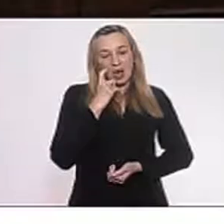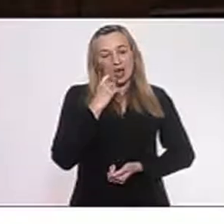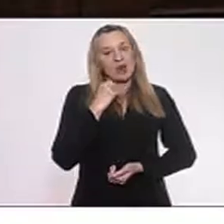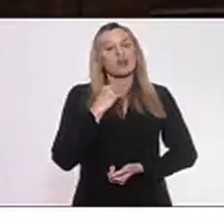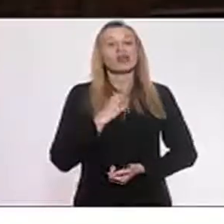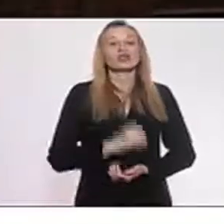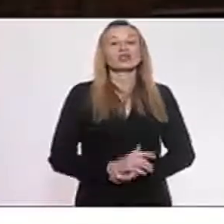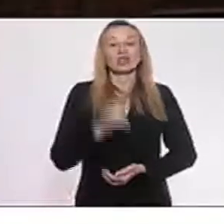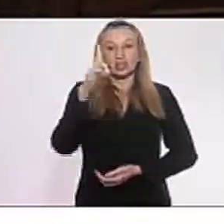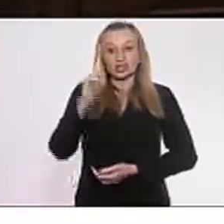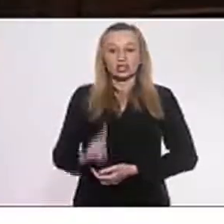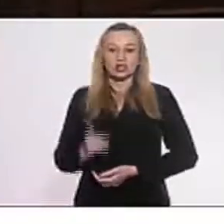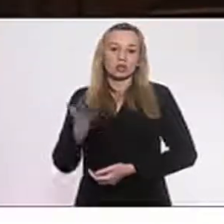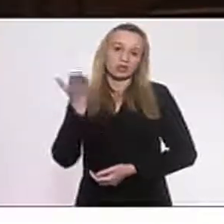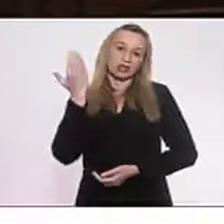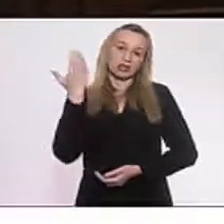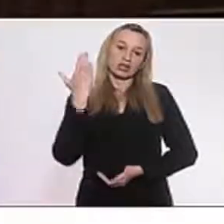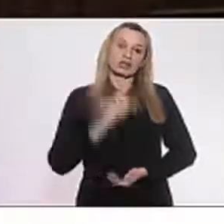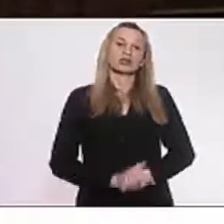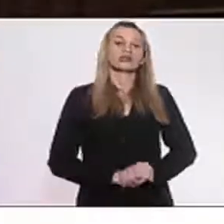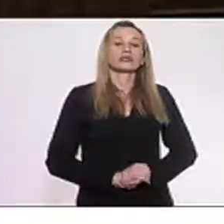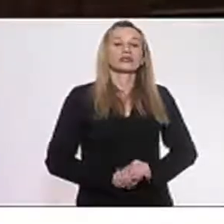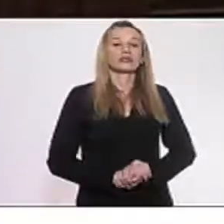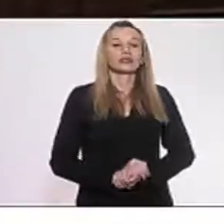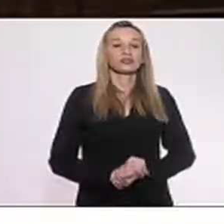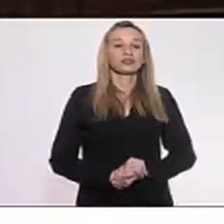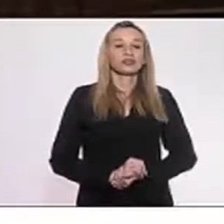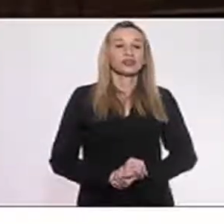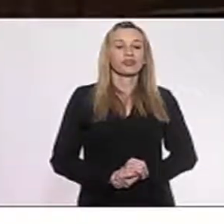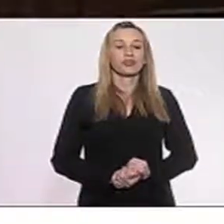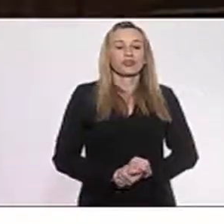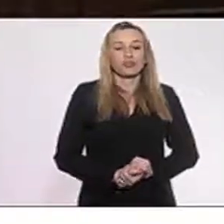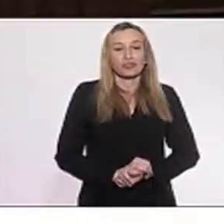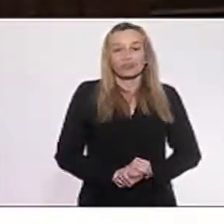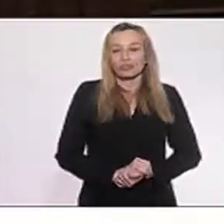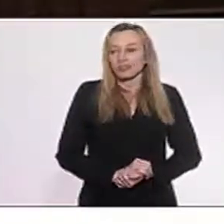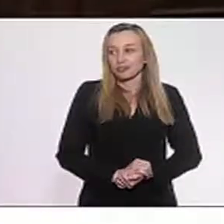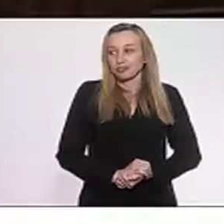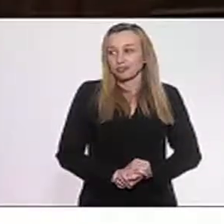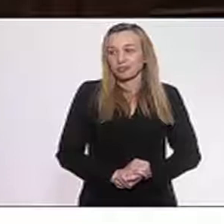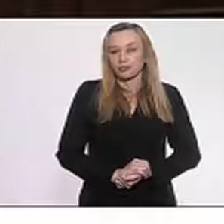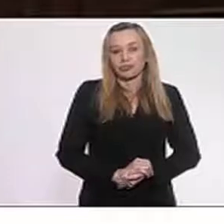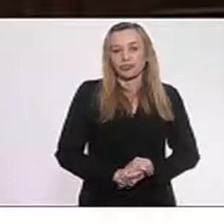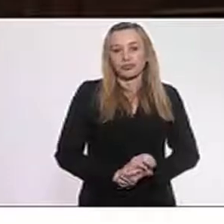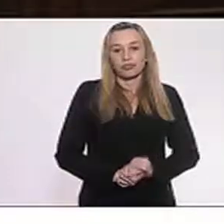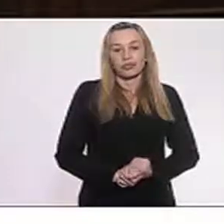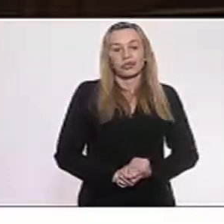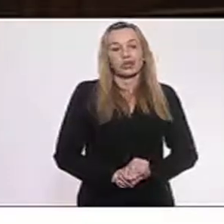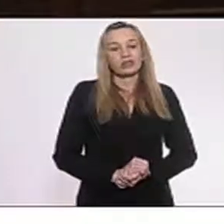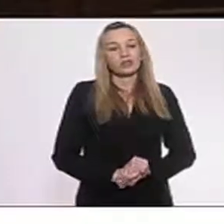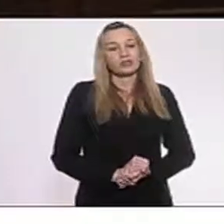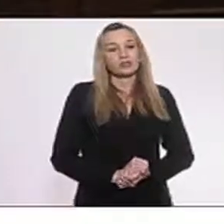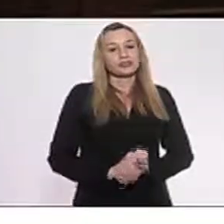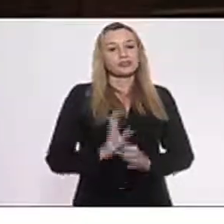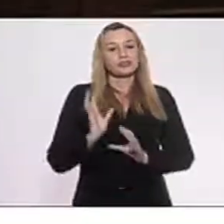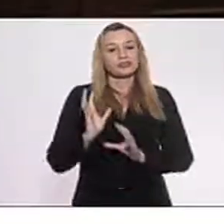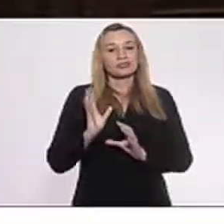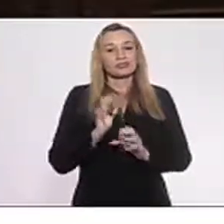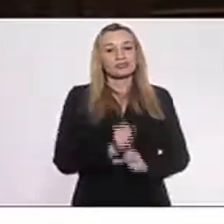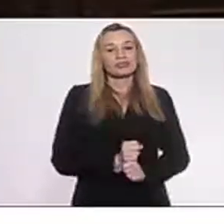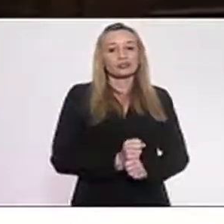na gestão passada, no quadriênio passado, e acumulou, deputado Renato Cozzolino, a